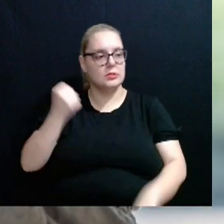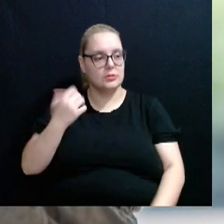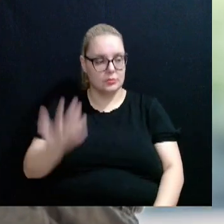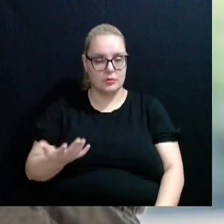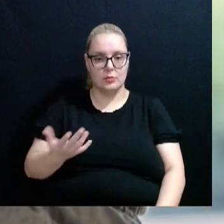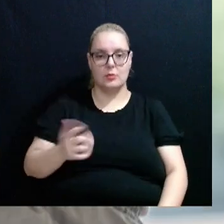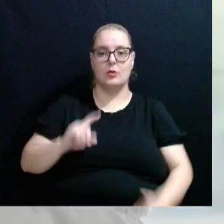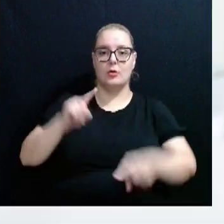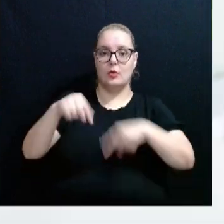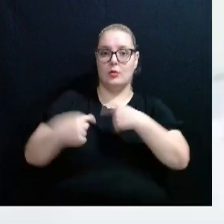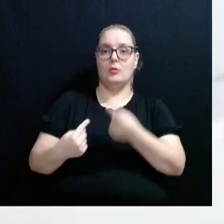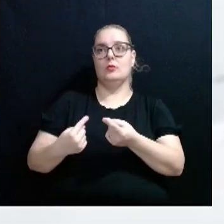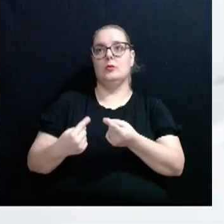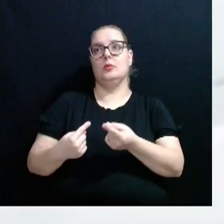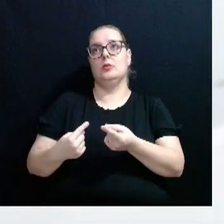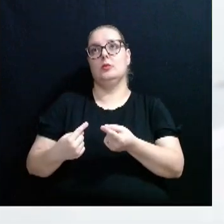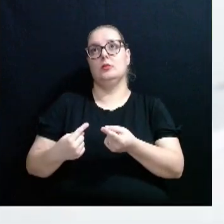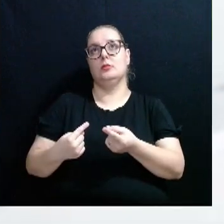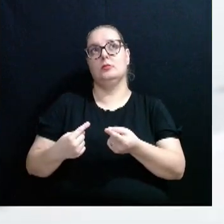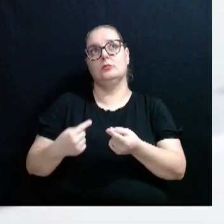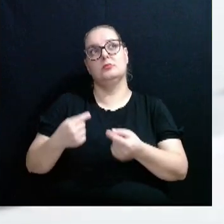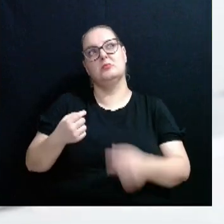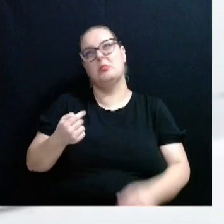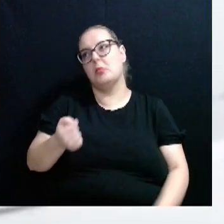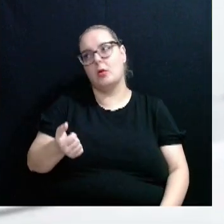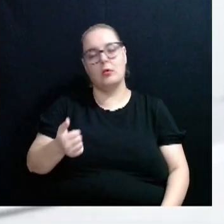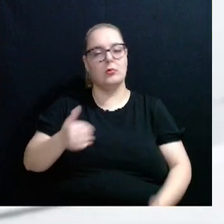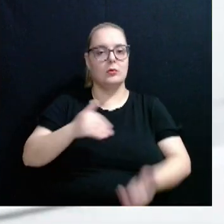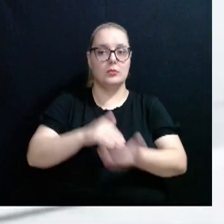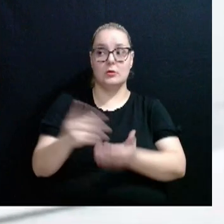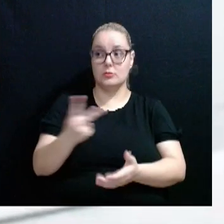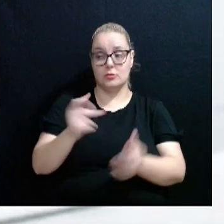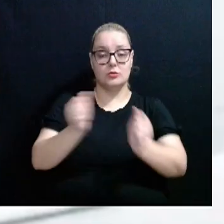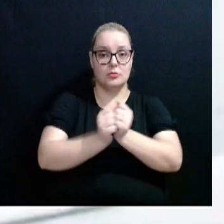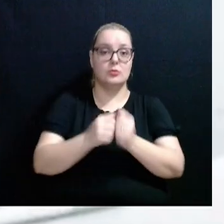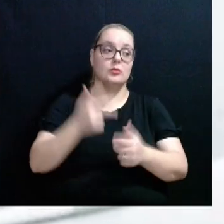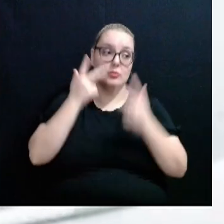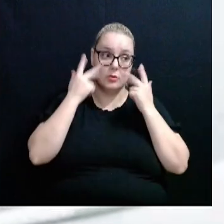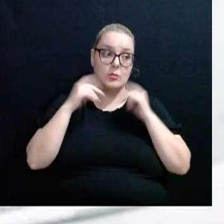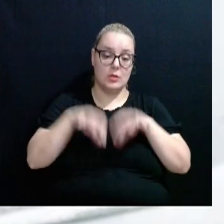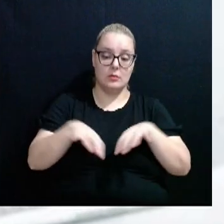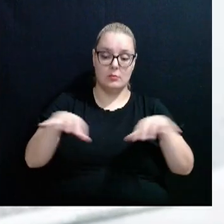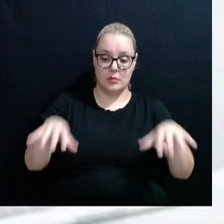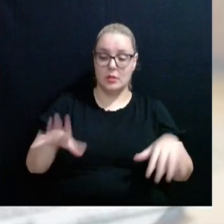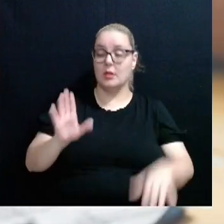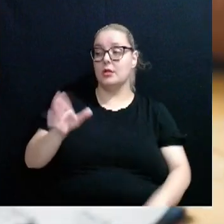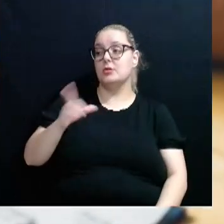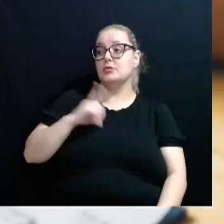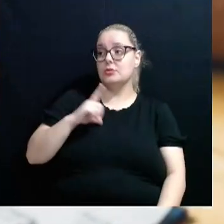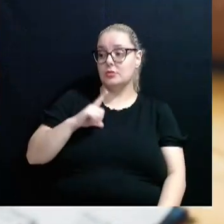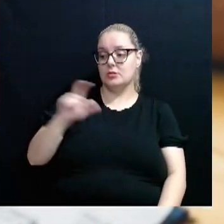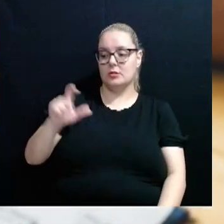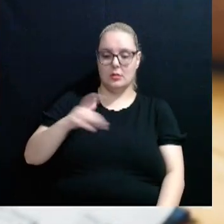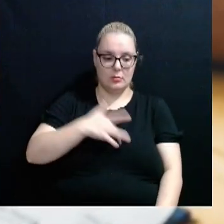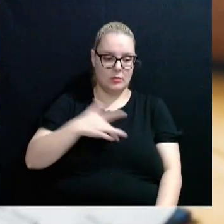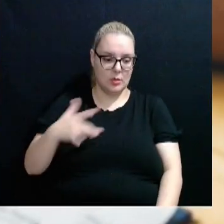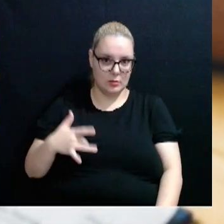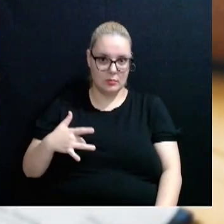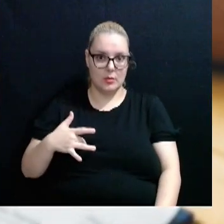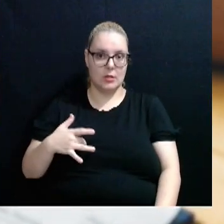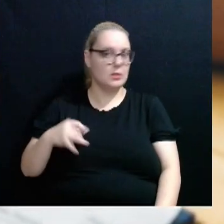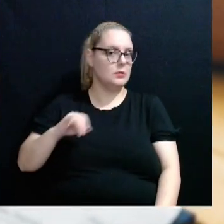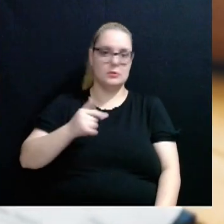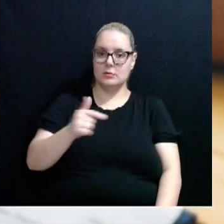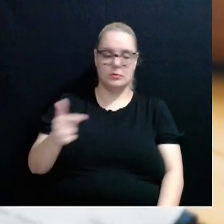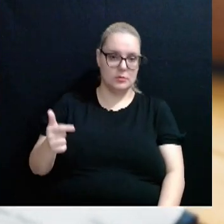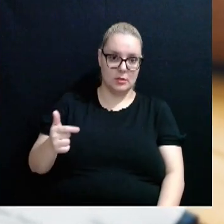os dois juntos, mas é raro, então geralmente é separado. Você já tem o seu plano de saúde ou se você não tem. Hoje, sem